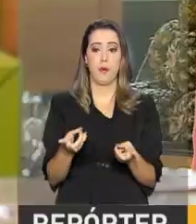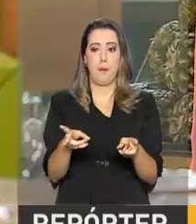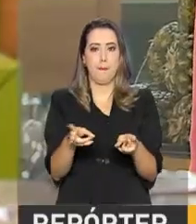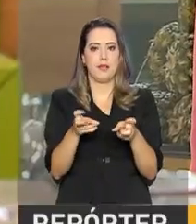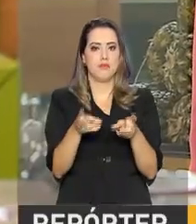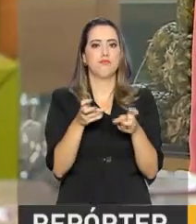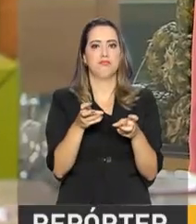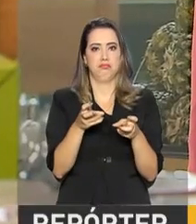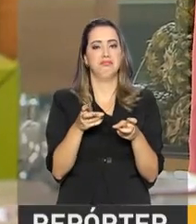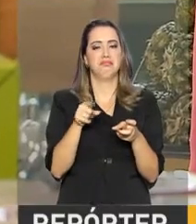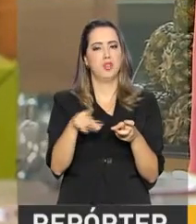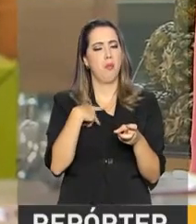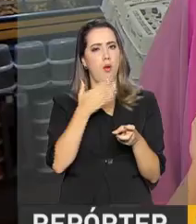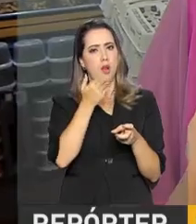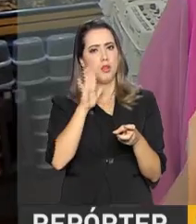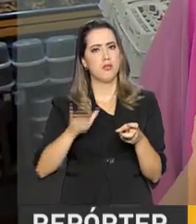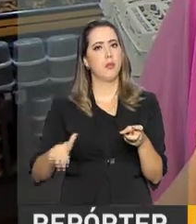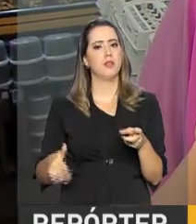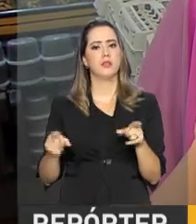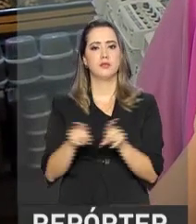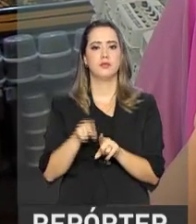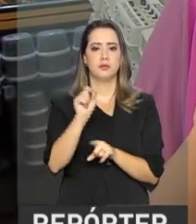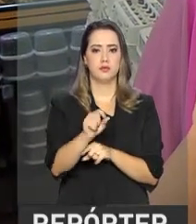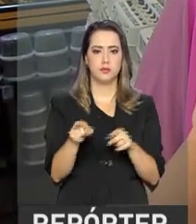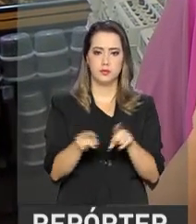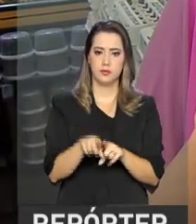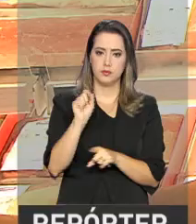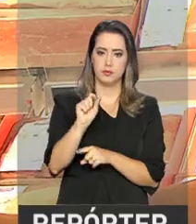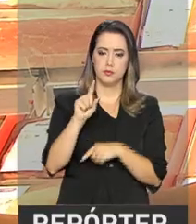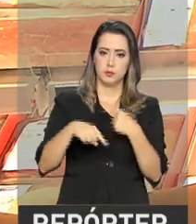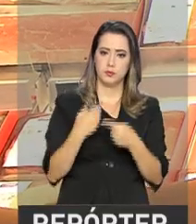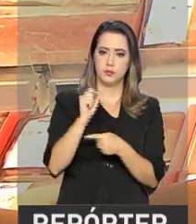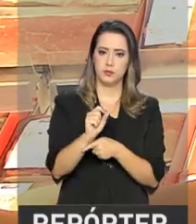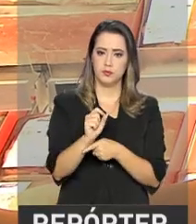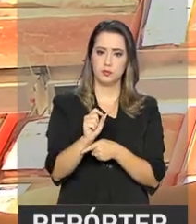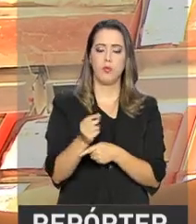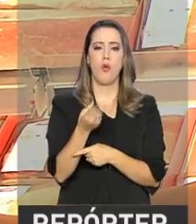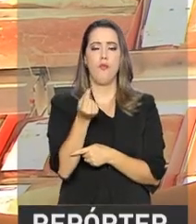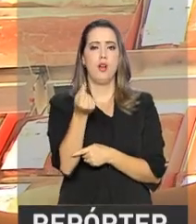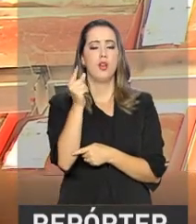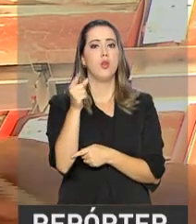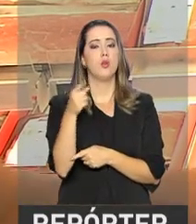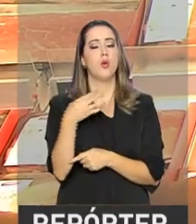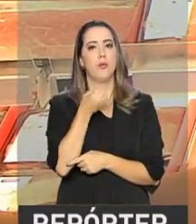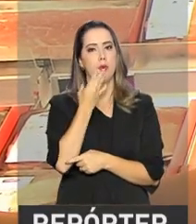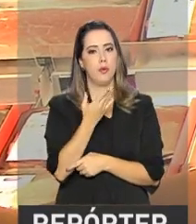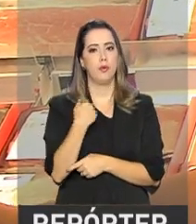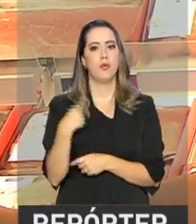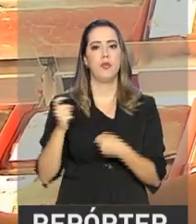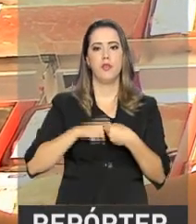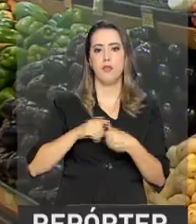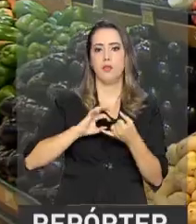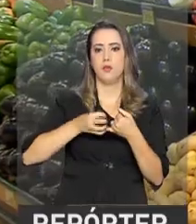os alimentos estão mais baratos arroz e jum melhoru um preço ótimo né eu vou voltar para pegar